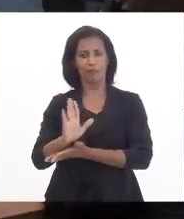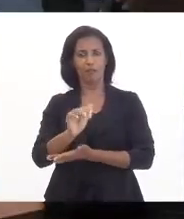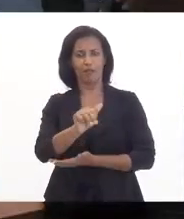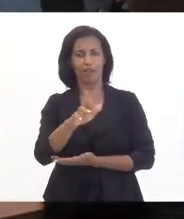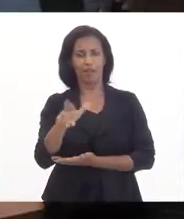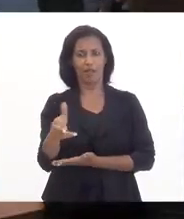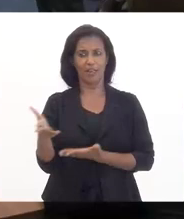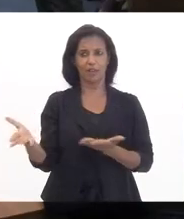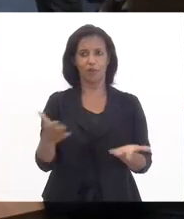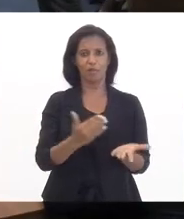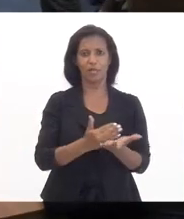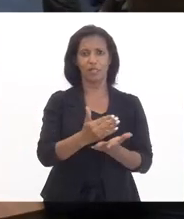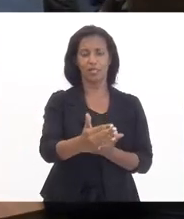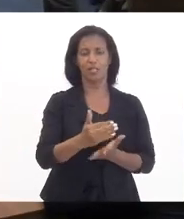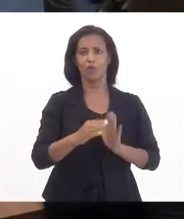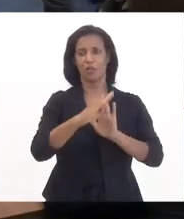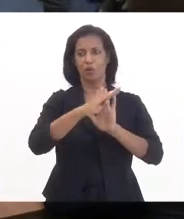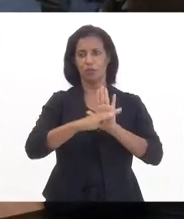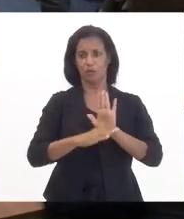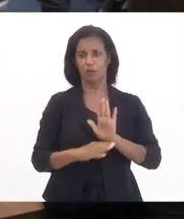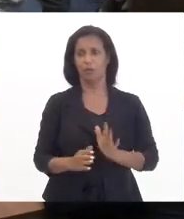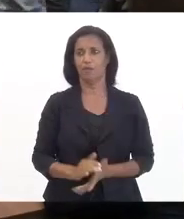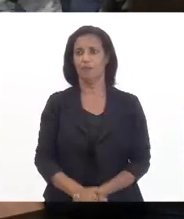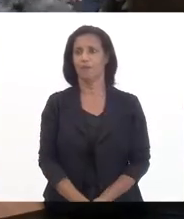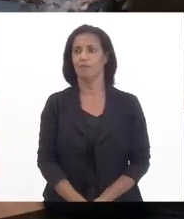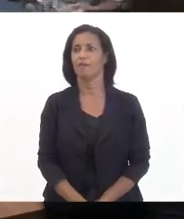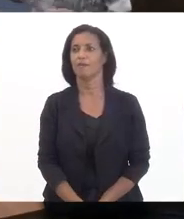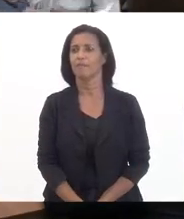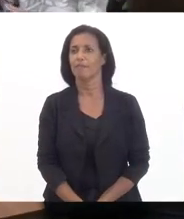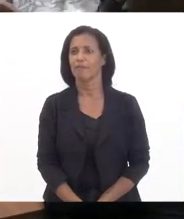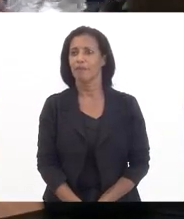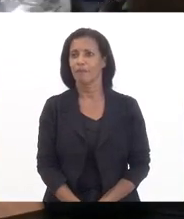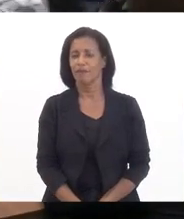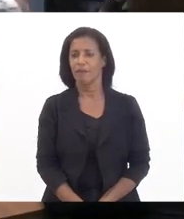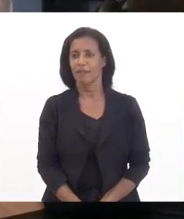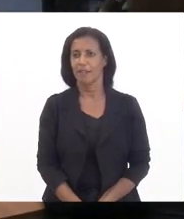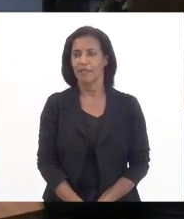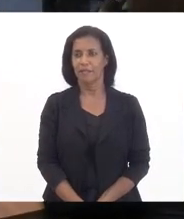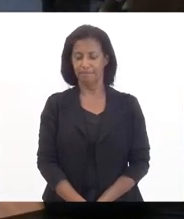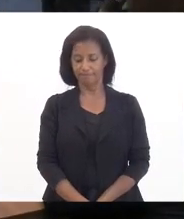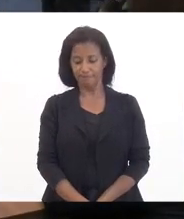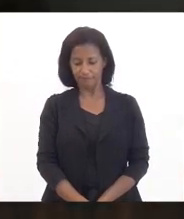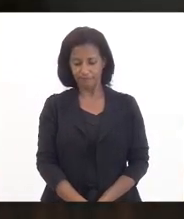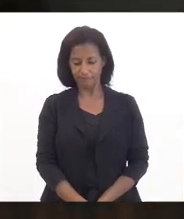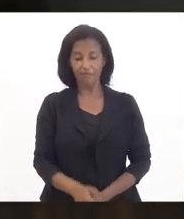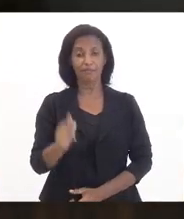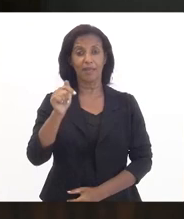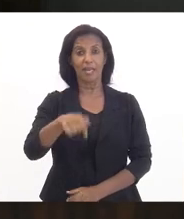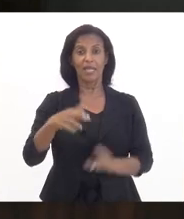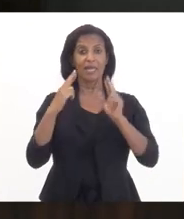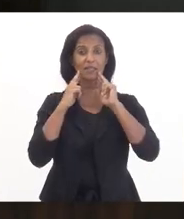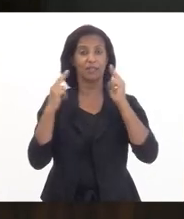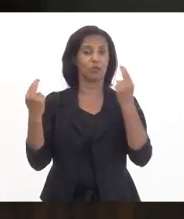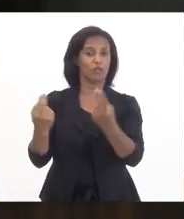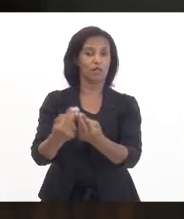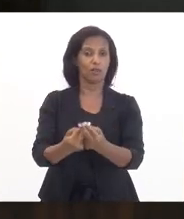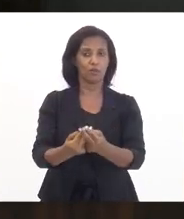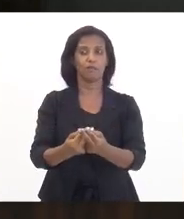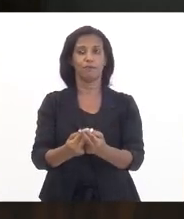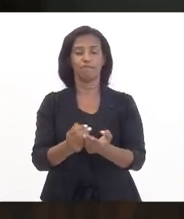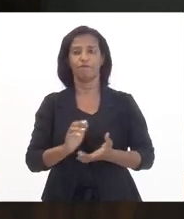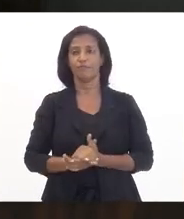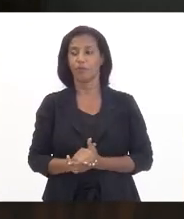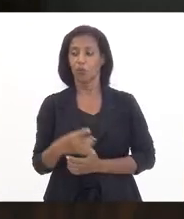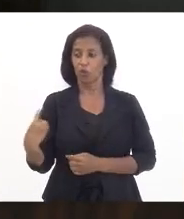ata, passa-se à ordem da segunda sessão extraordinária. Bem, essa sessão, nós